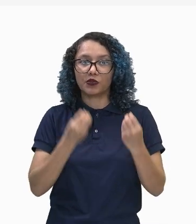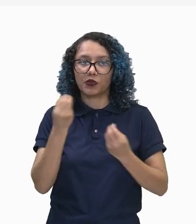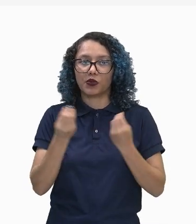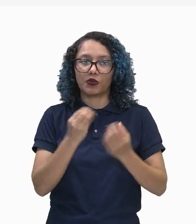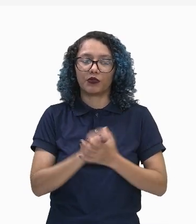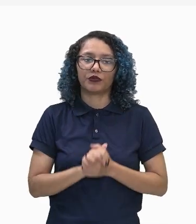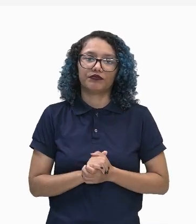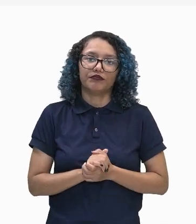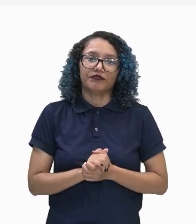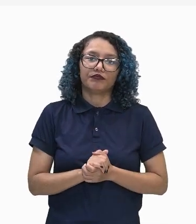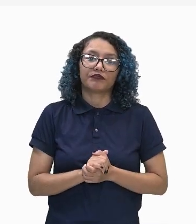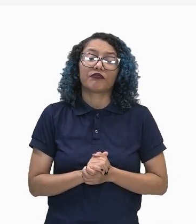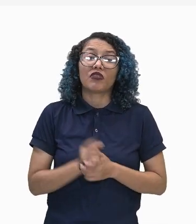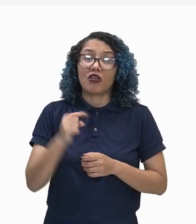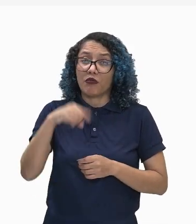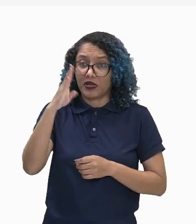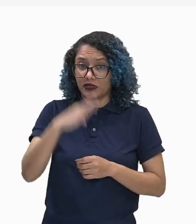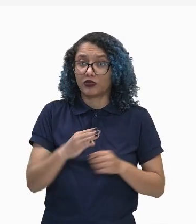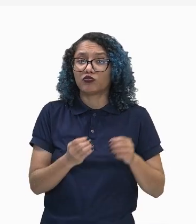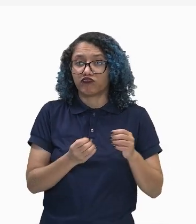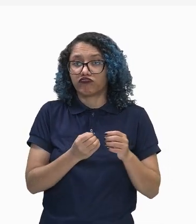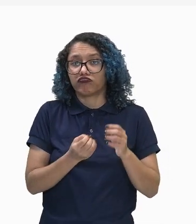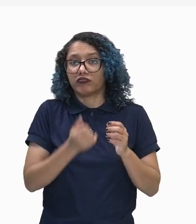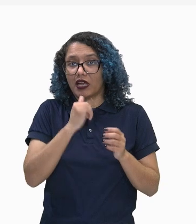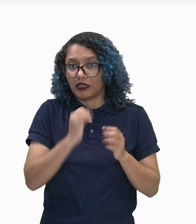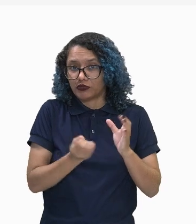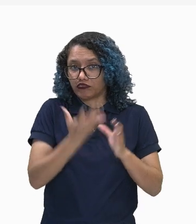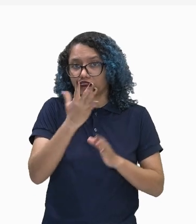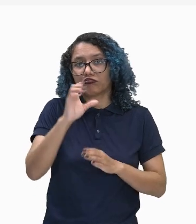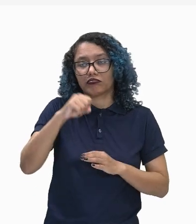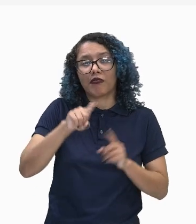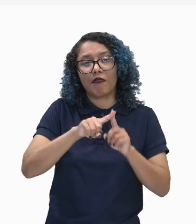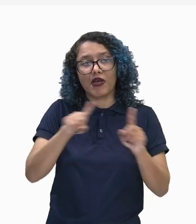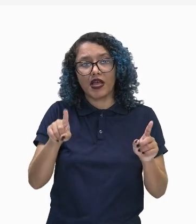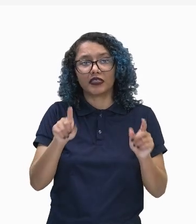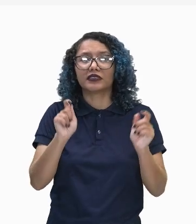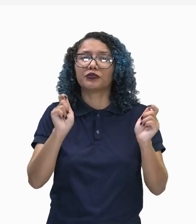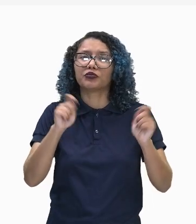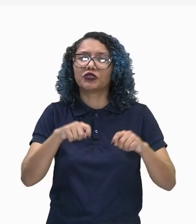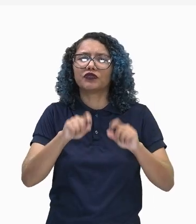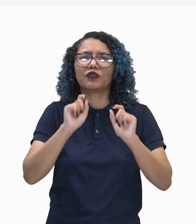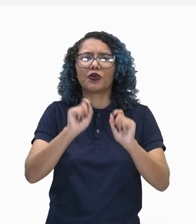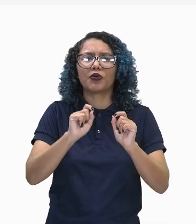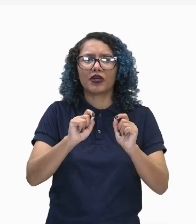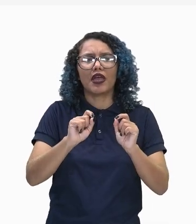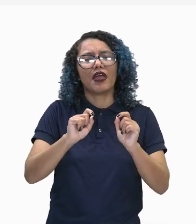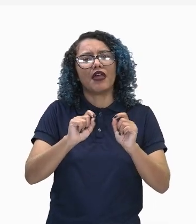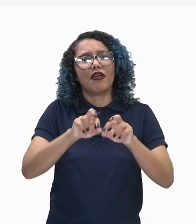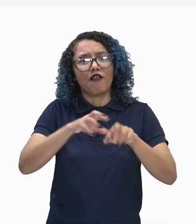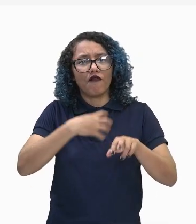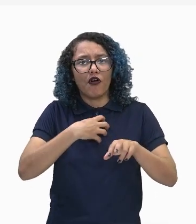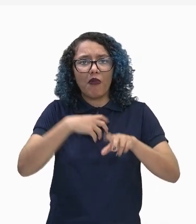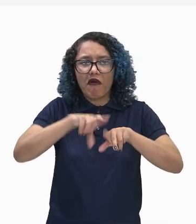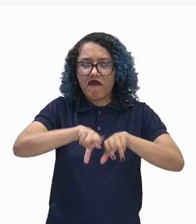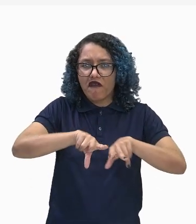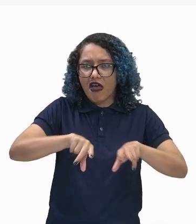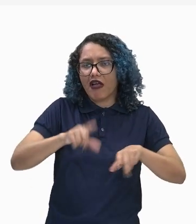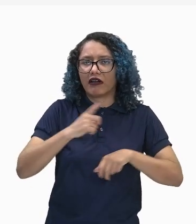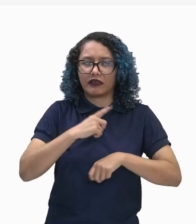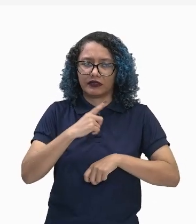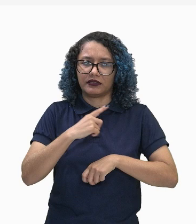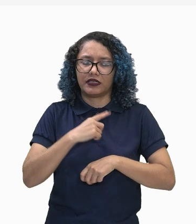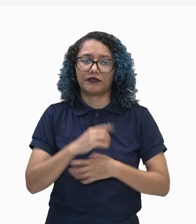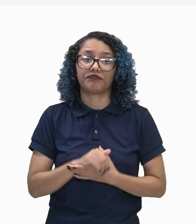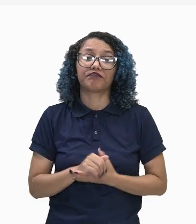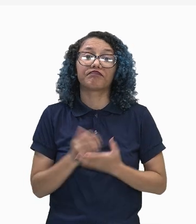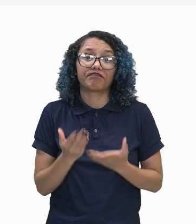no nosso país, mas a gente observa que ela pode ser realizada de várias formas, tá? E o nosso país,